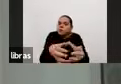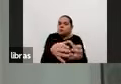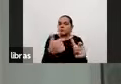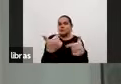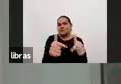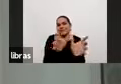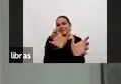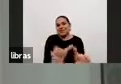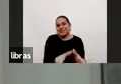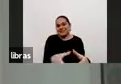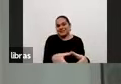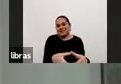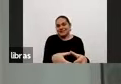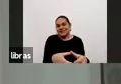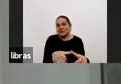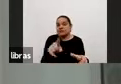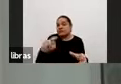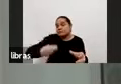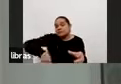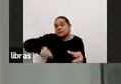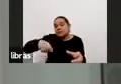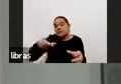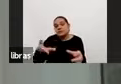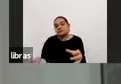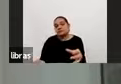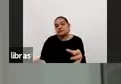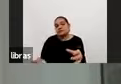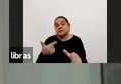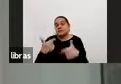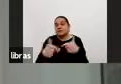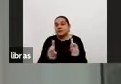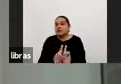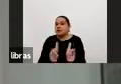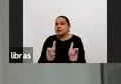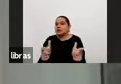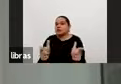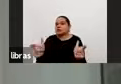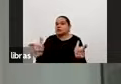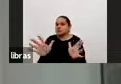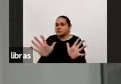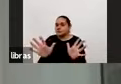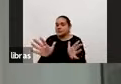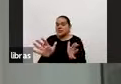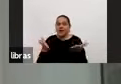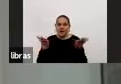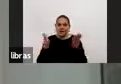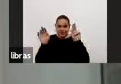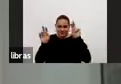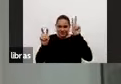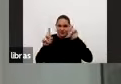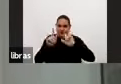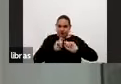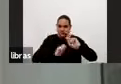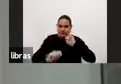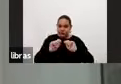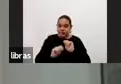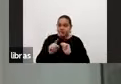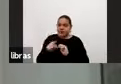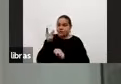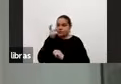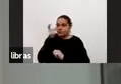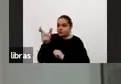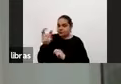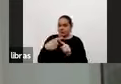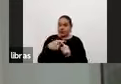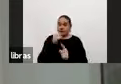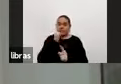colocava absolutamente necessário, um trabalho bastante grande. Agora, com relação a essas negociações, é bem interessante, porque quando a gente compara os